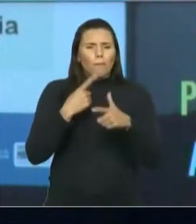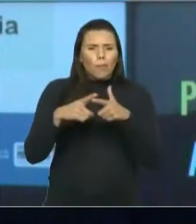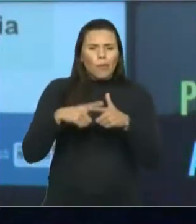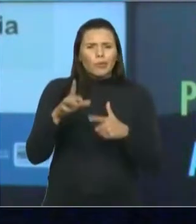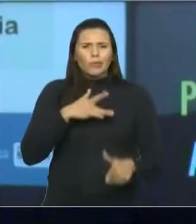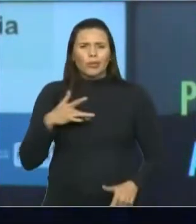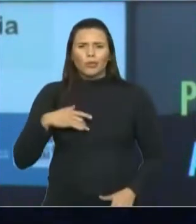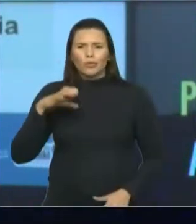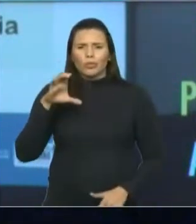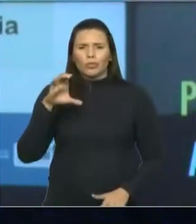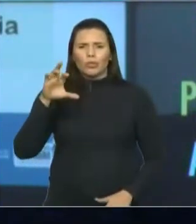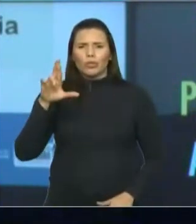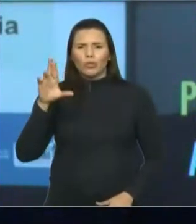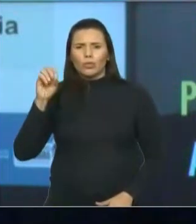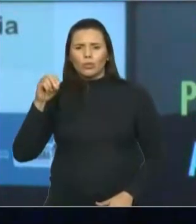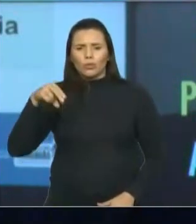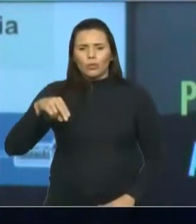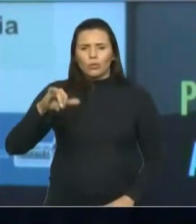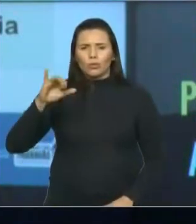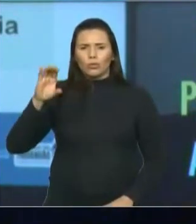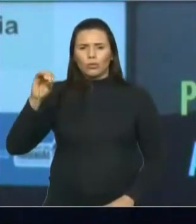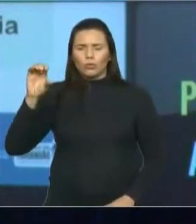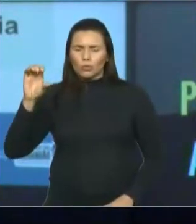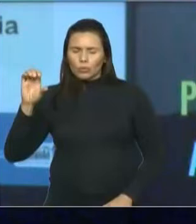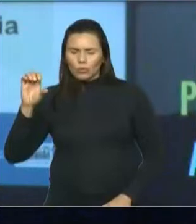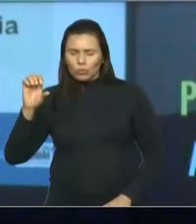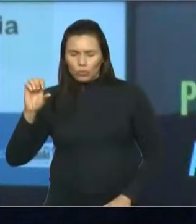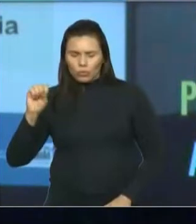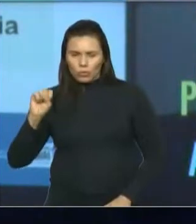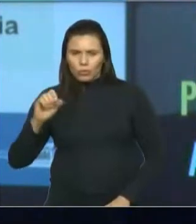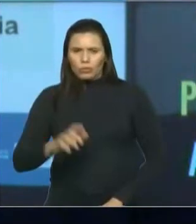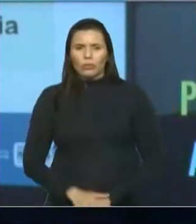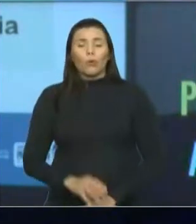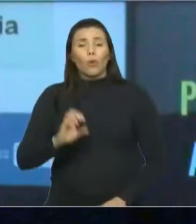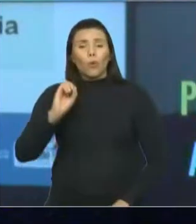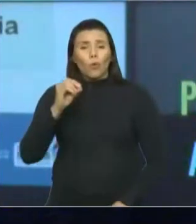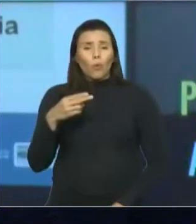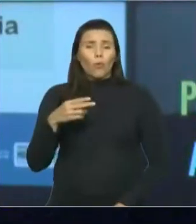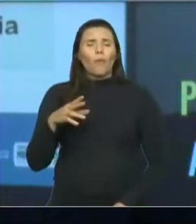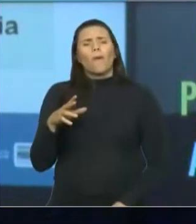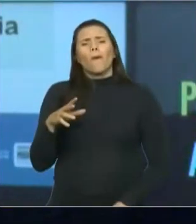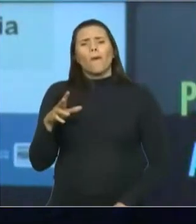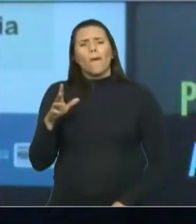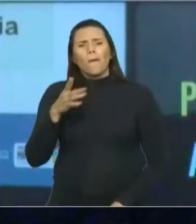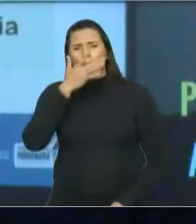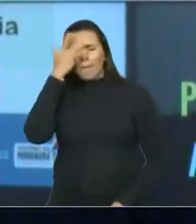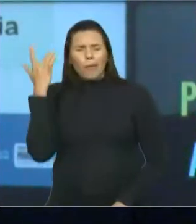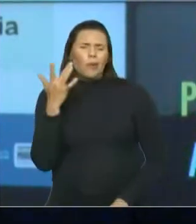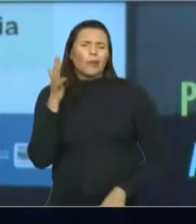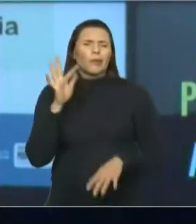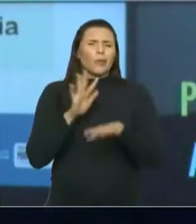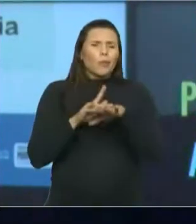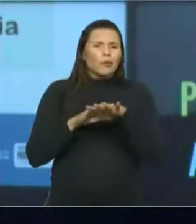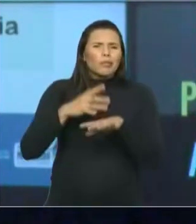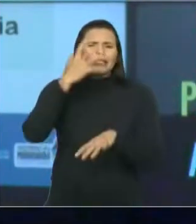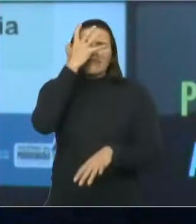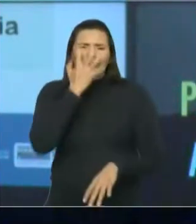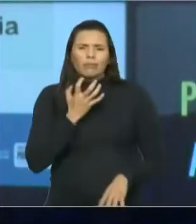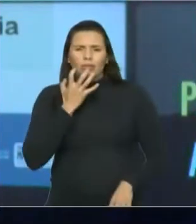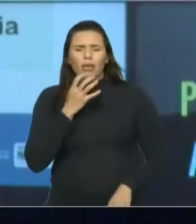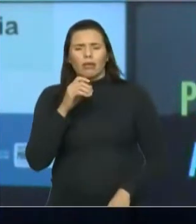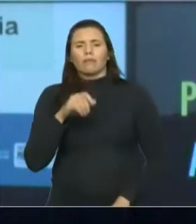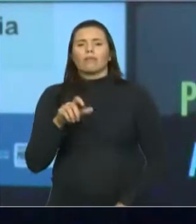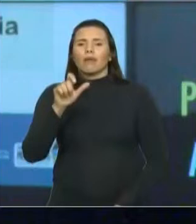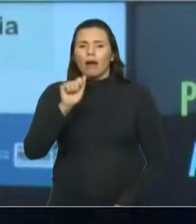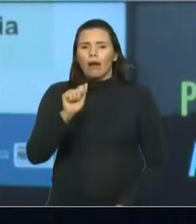ou pacientes agudos. Não era nunca alguém, a gente sempre tinha um déficit, eu acho que a